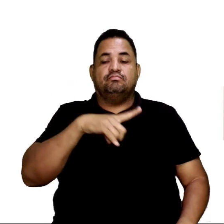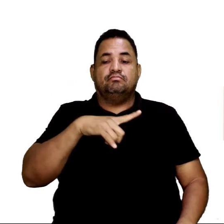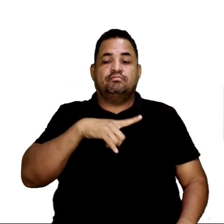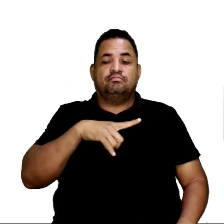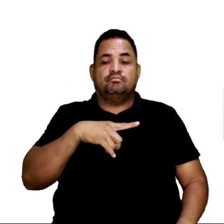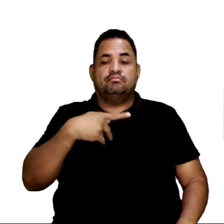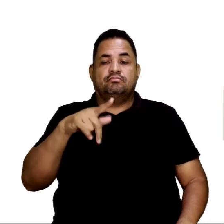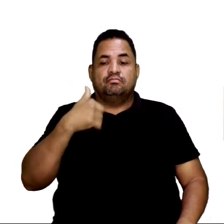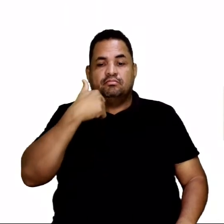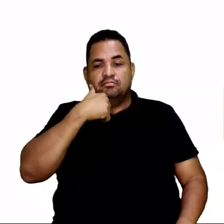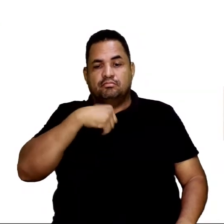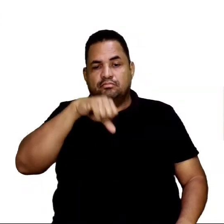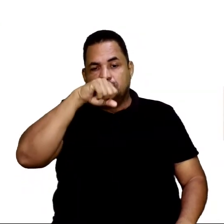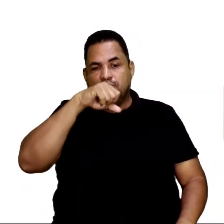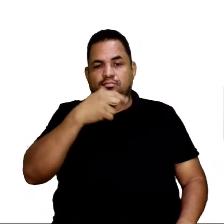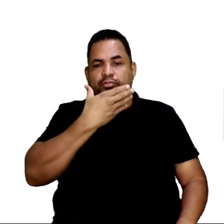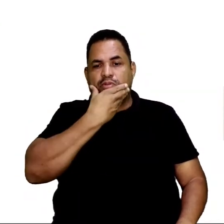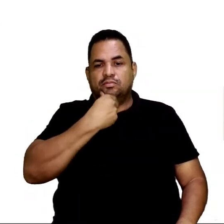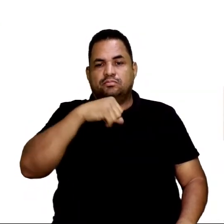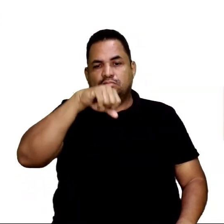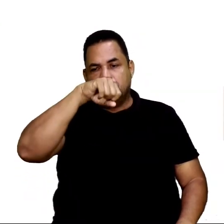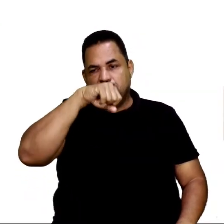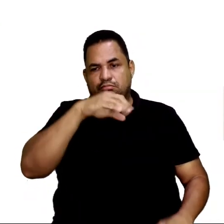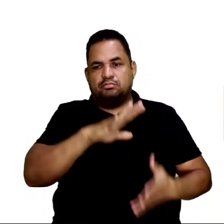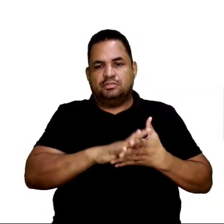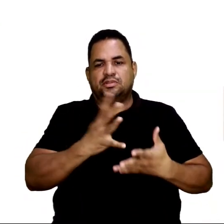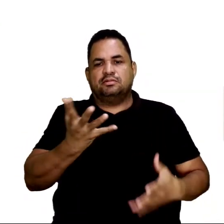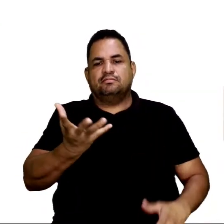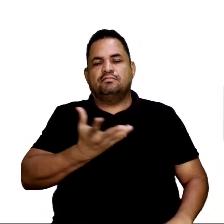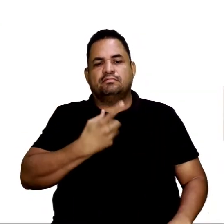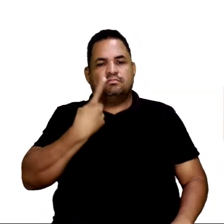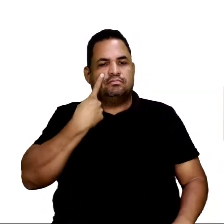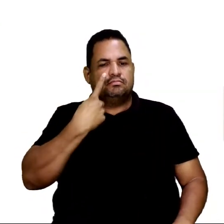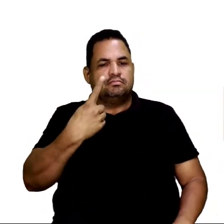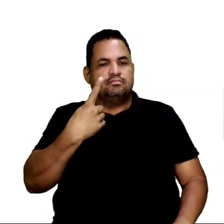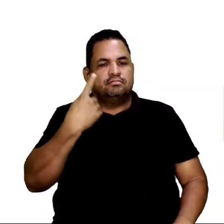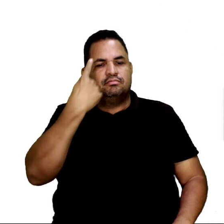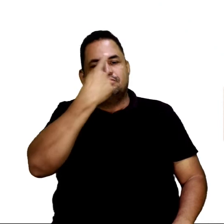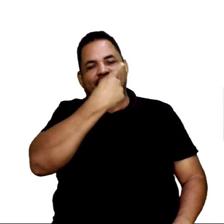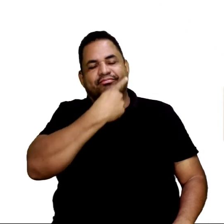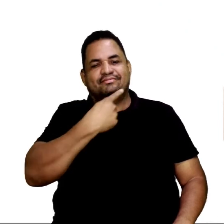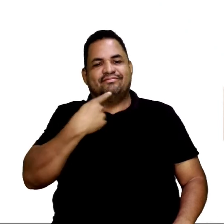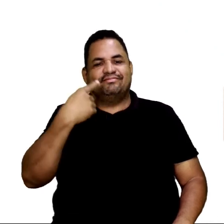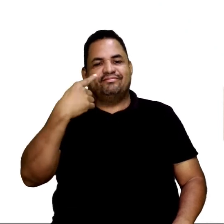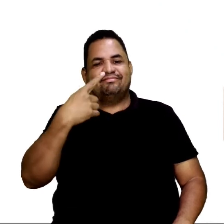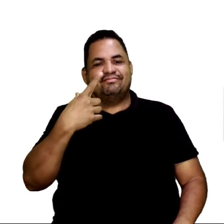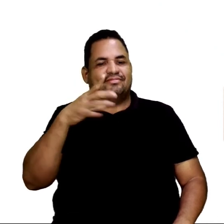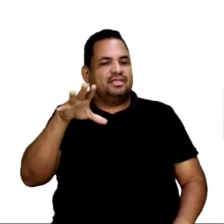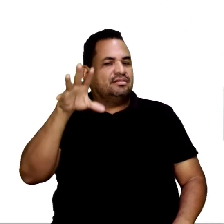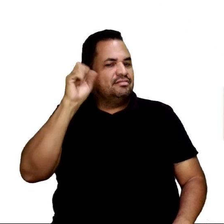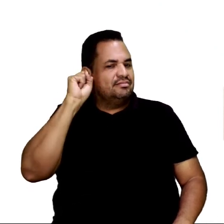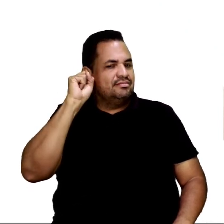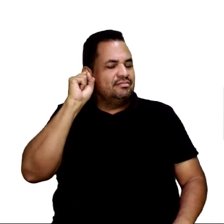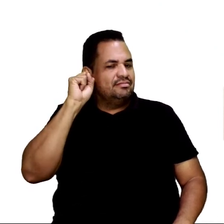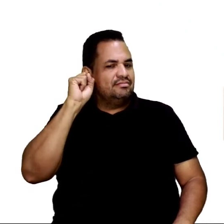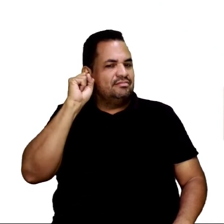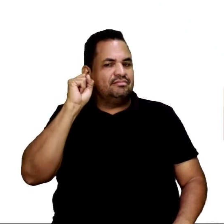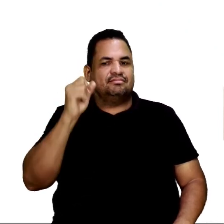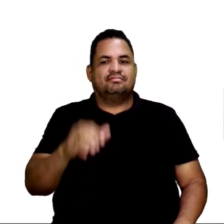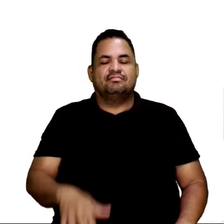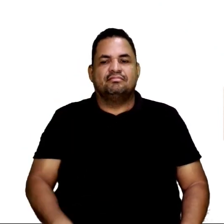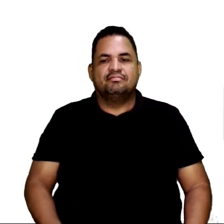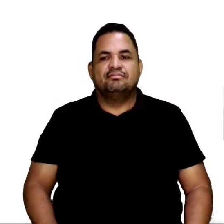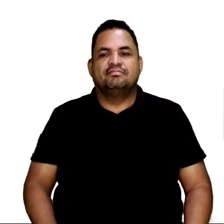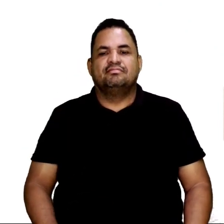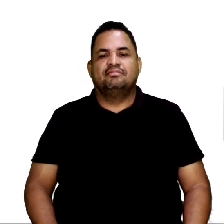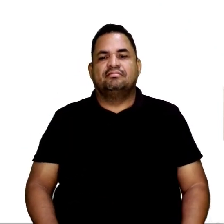as mães, para os pais que desejam ver o rostinho. Ah, ele está ouvindo. Pois é, mas ele está te ouvindo, mas ele não te